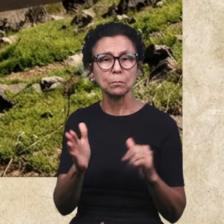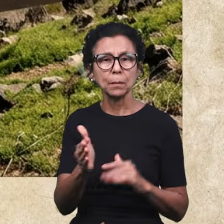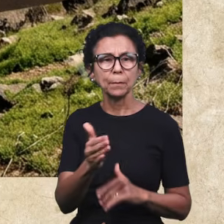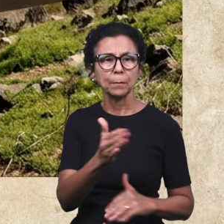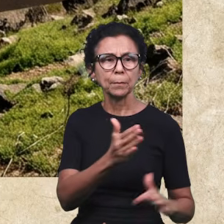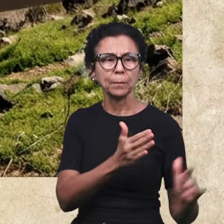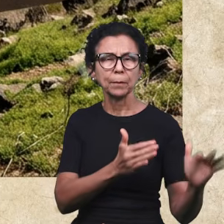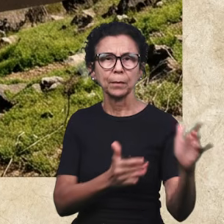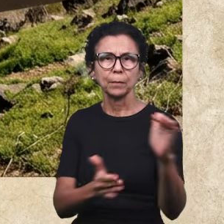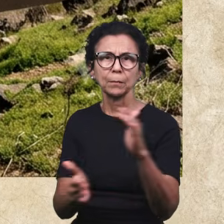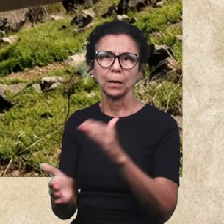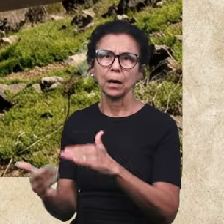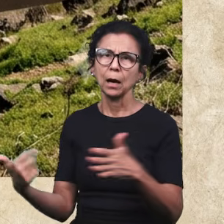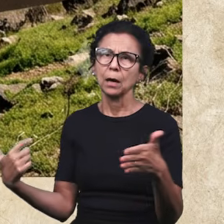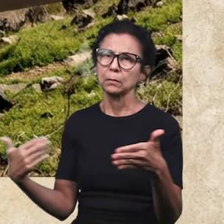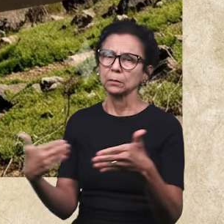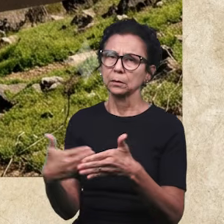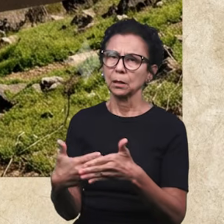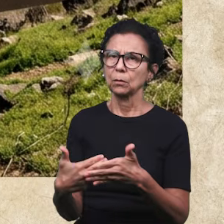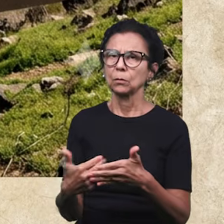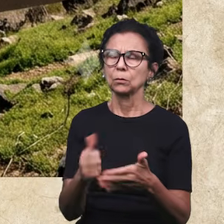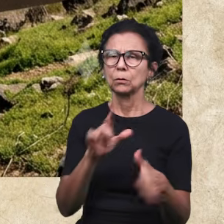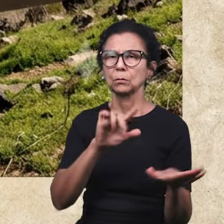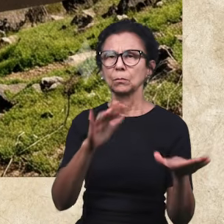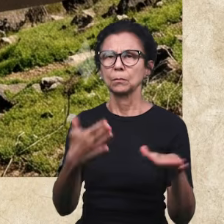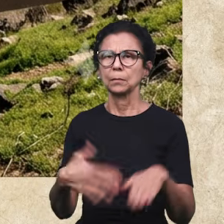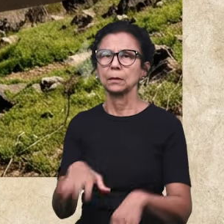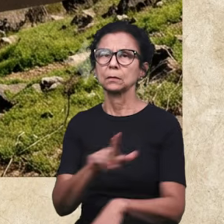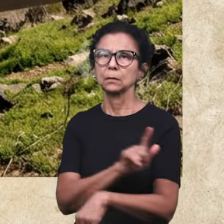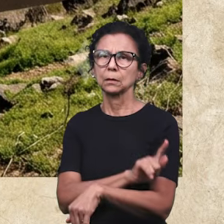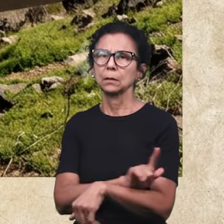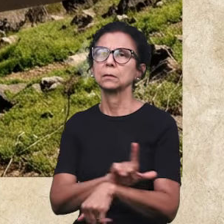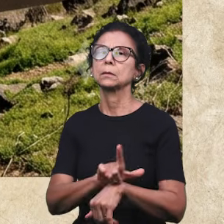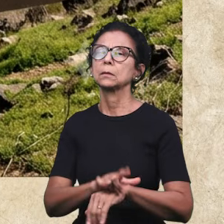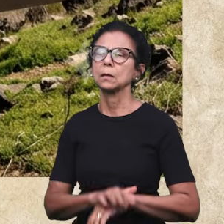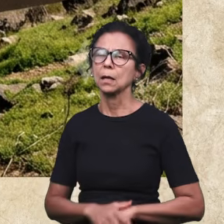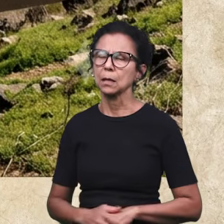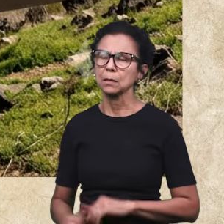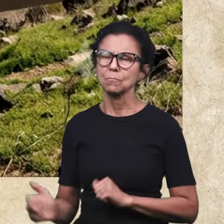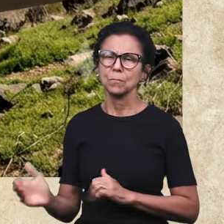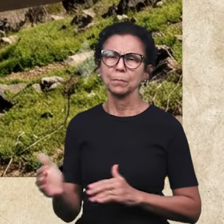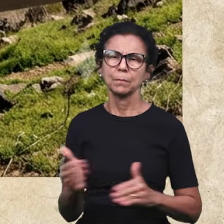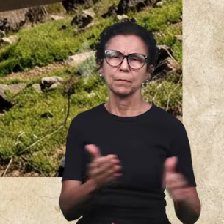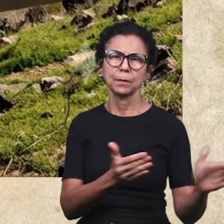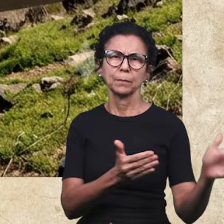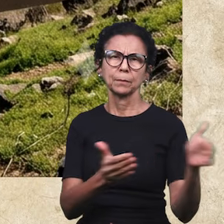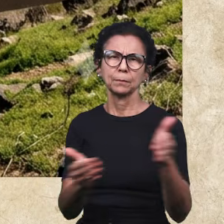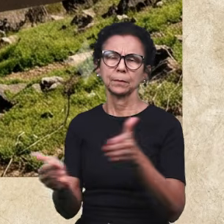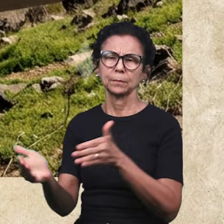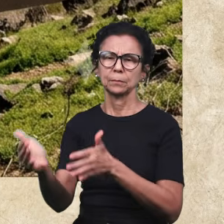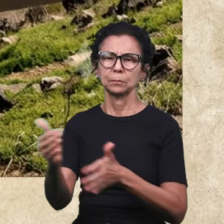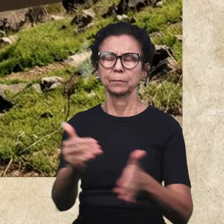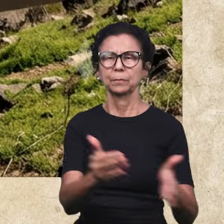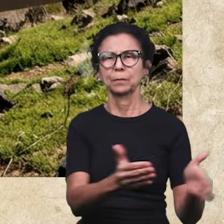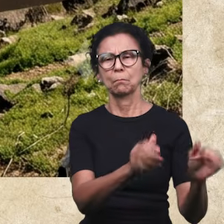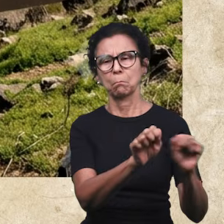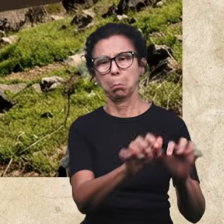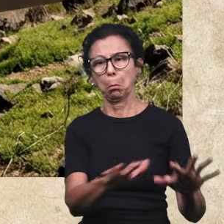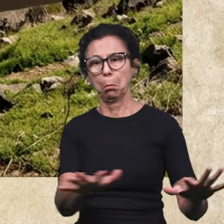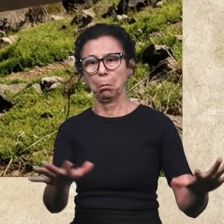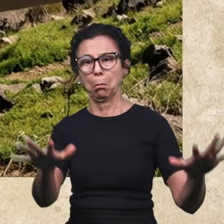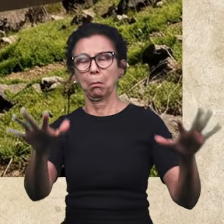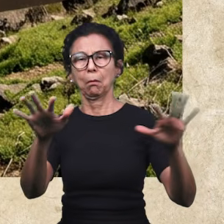de peixes ainda, o mar que tem toda essa fartura, né? E por isso,